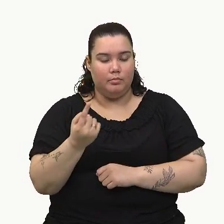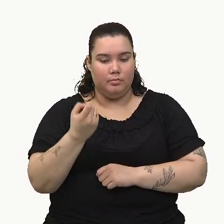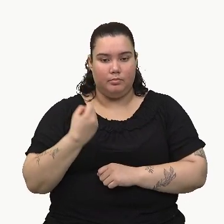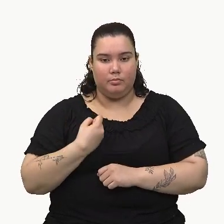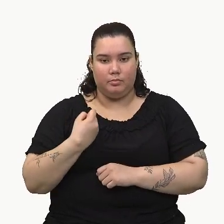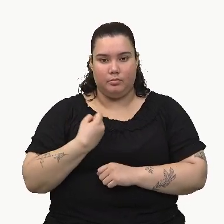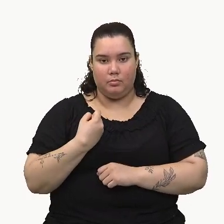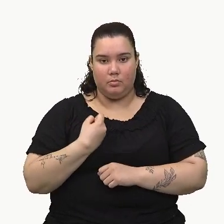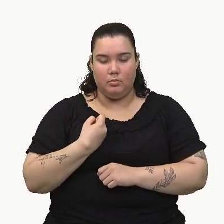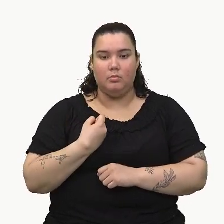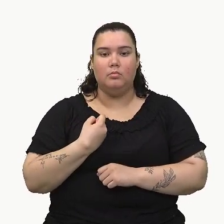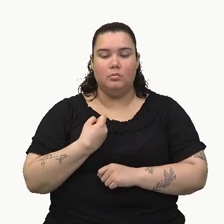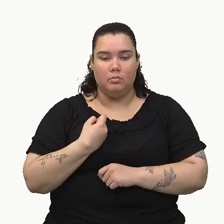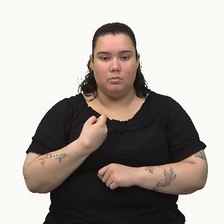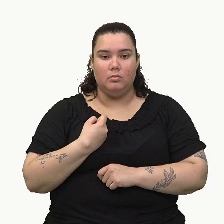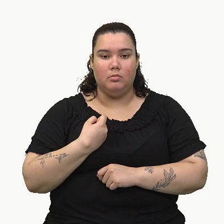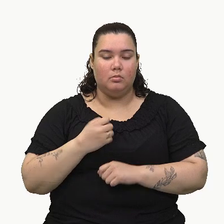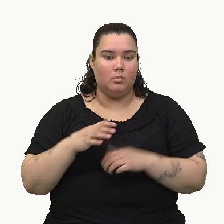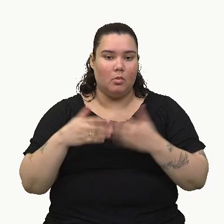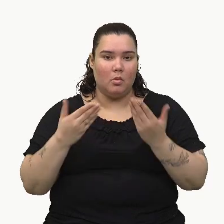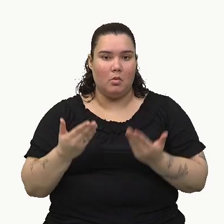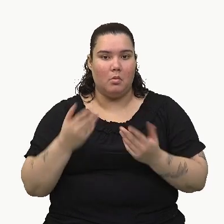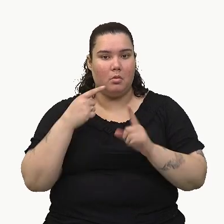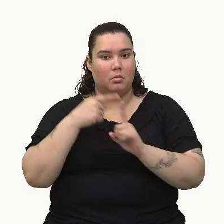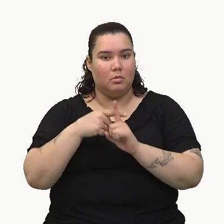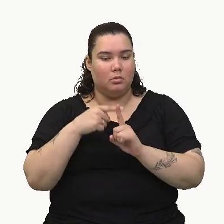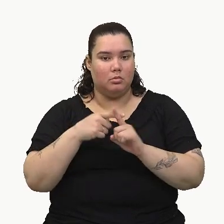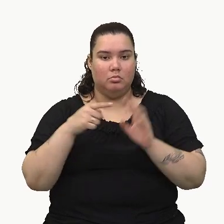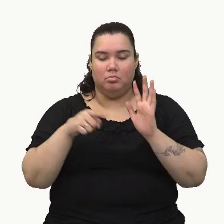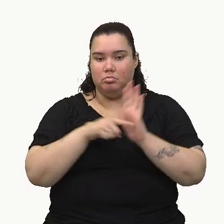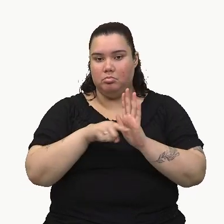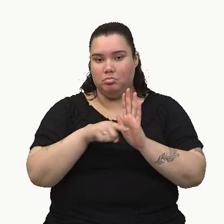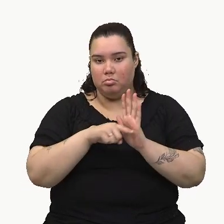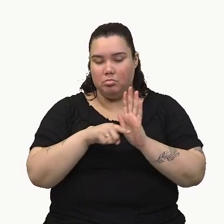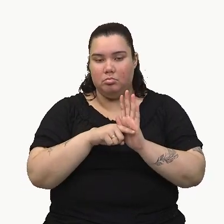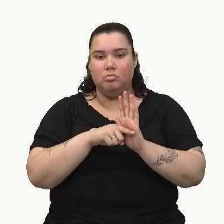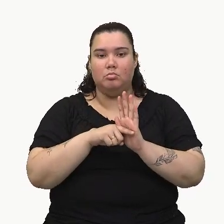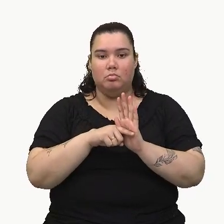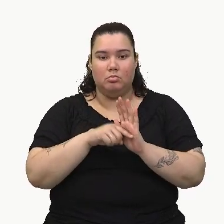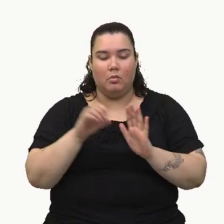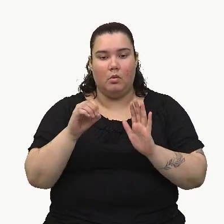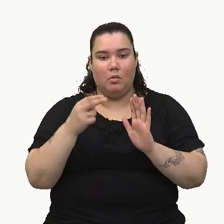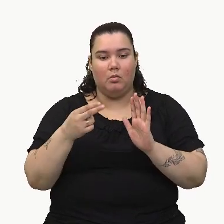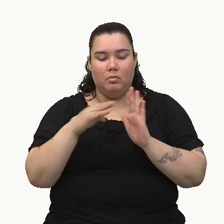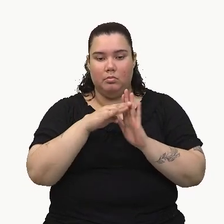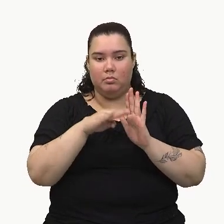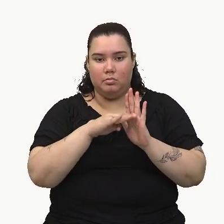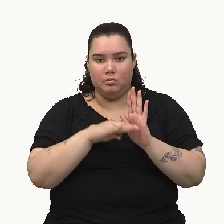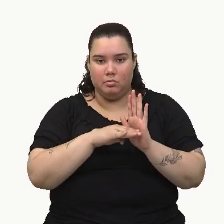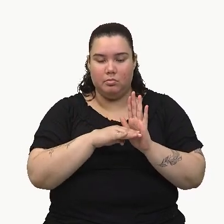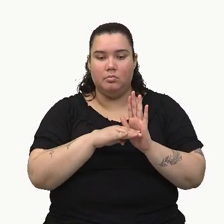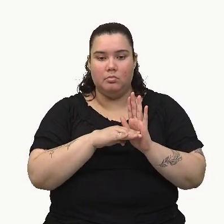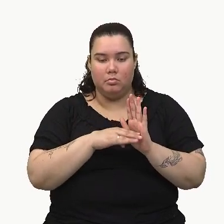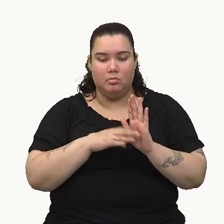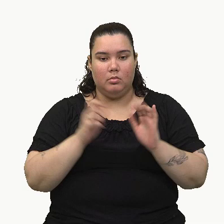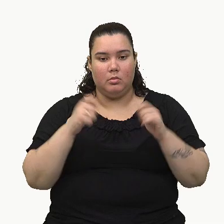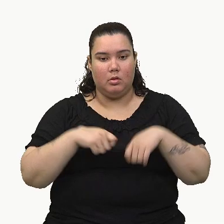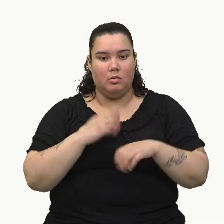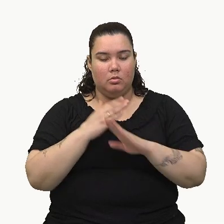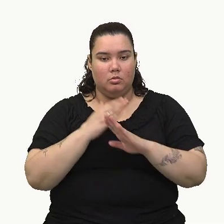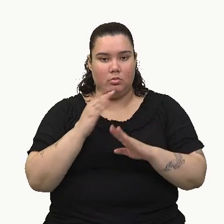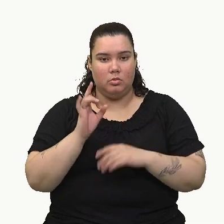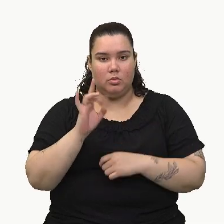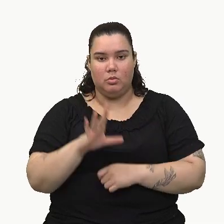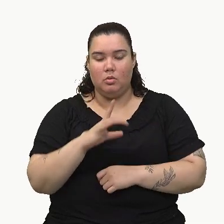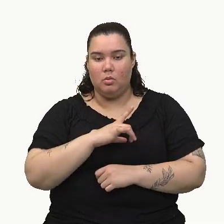único valor numérico, seja ele positivo, negativo ou fracionário, tá? Eu só consigo achar um